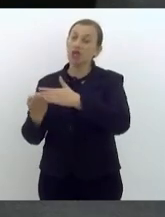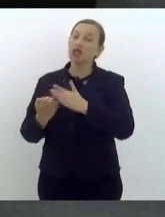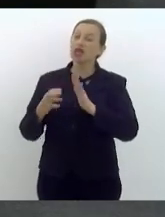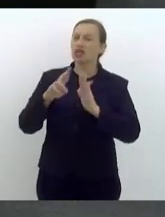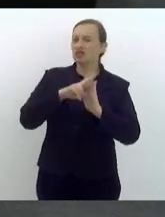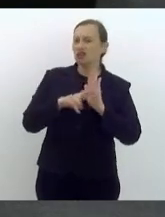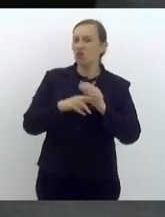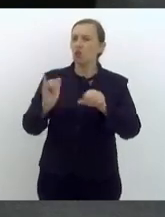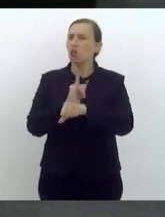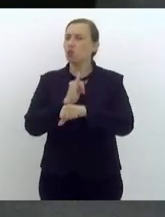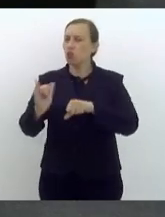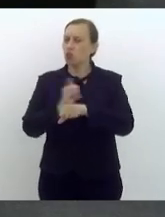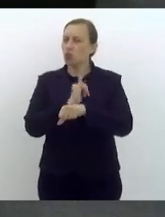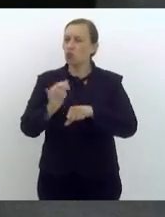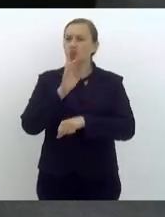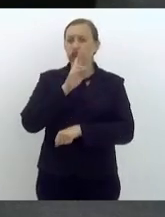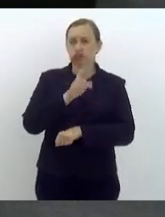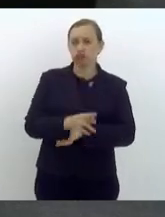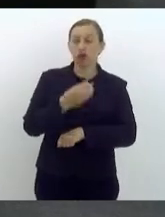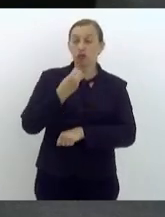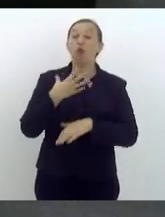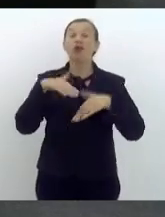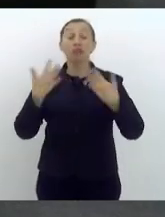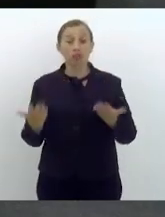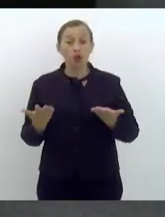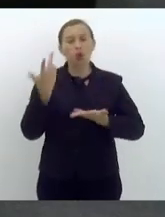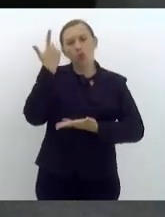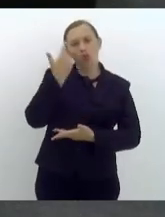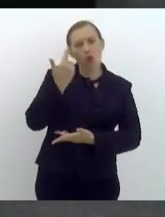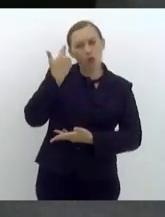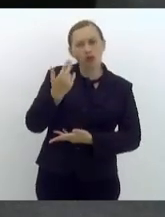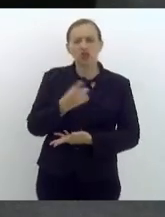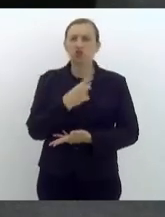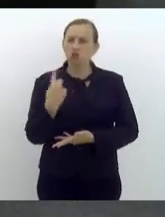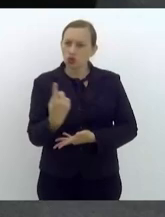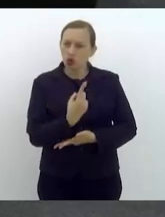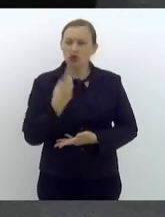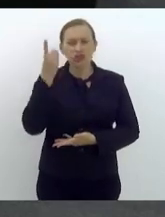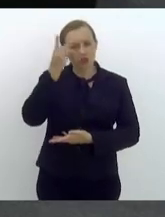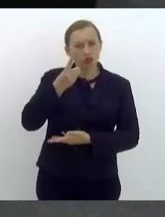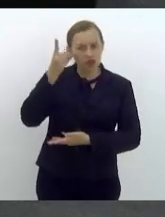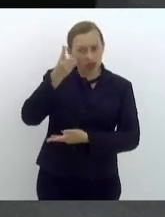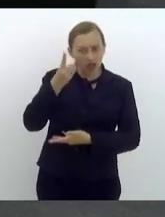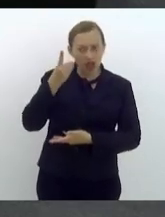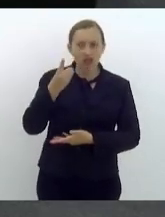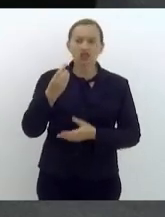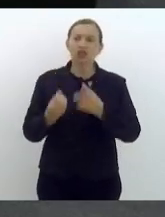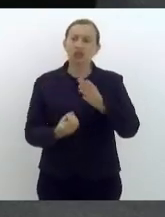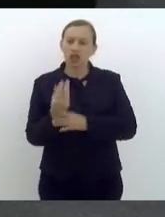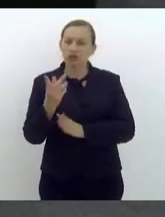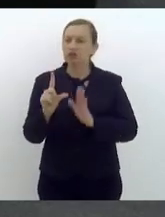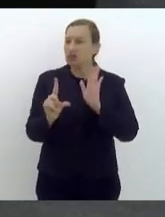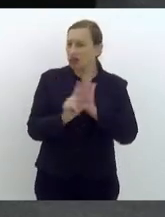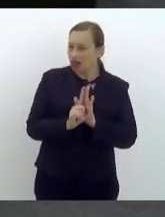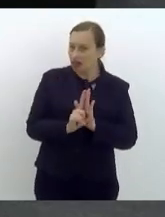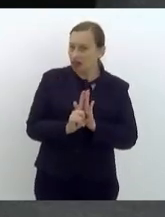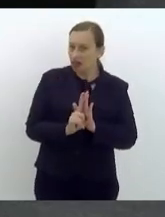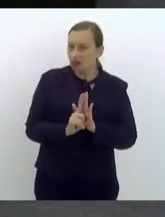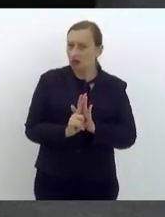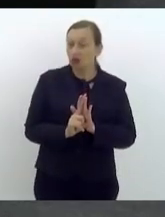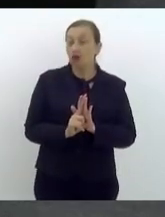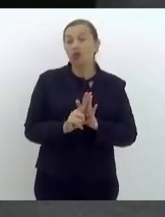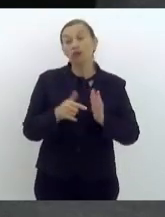aferição por resultado. Então, normalmente, nós todos, os deputados que fizemos essa lei, nós